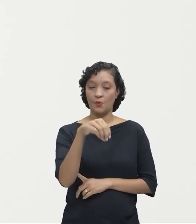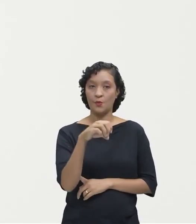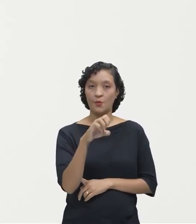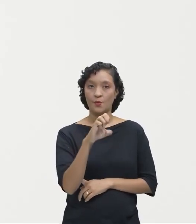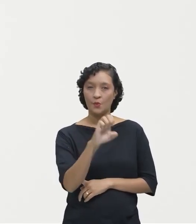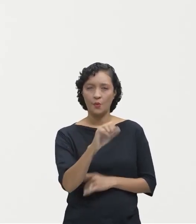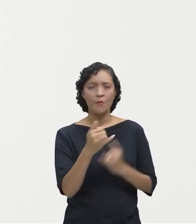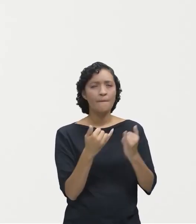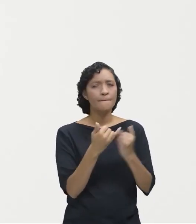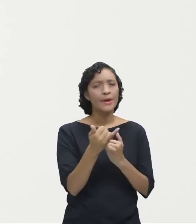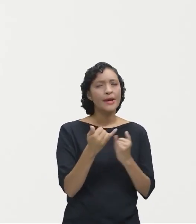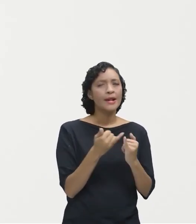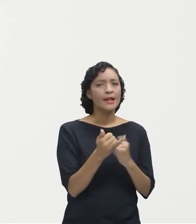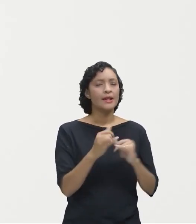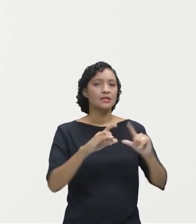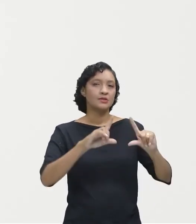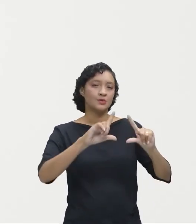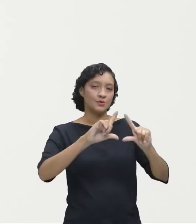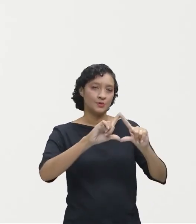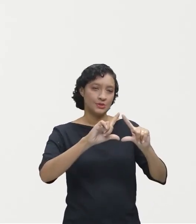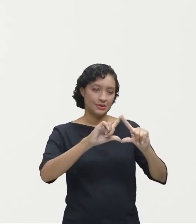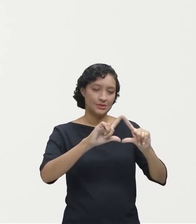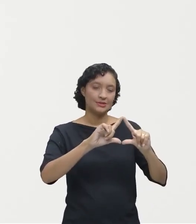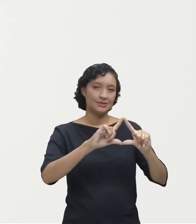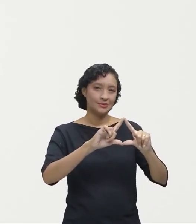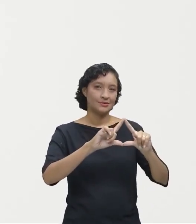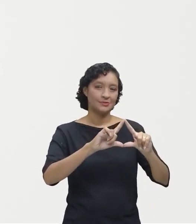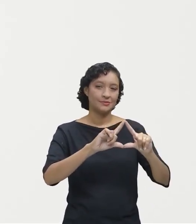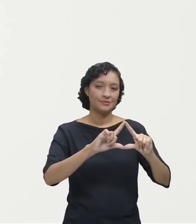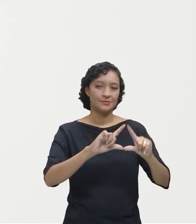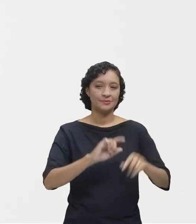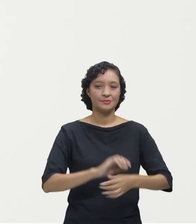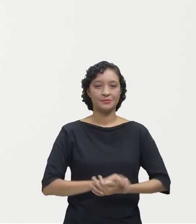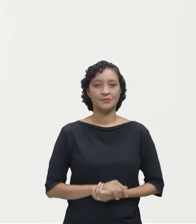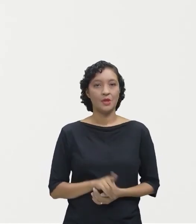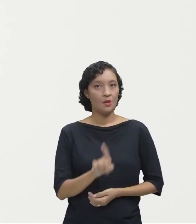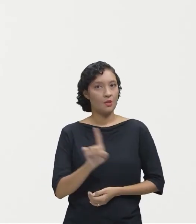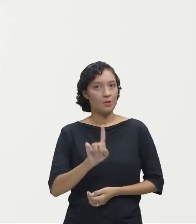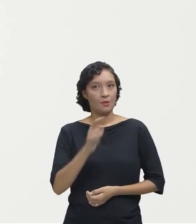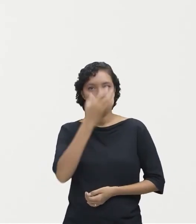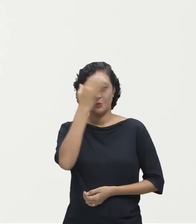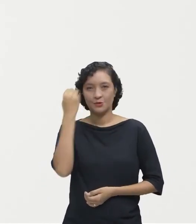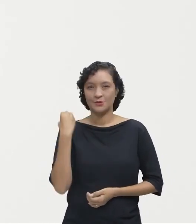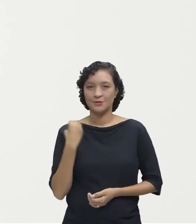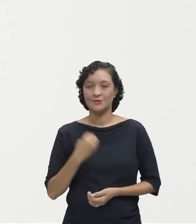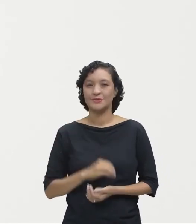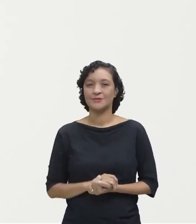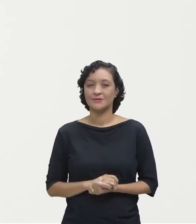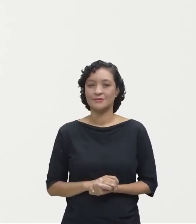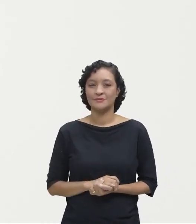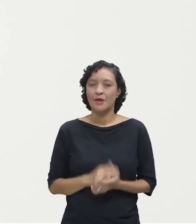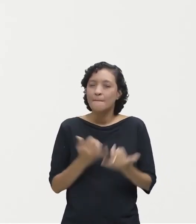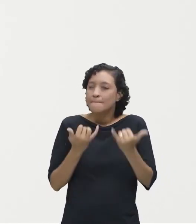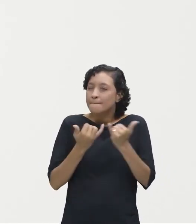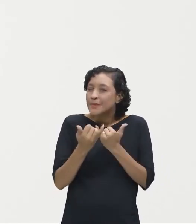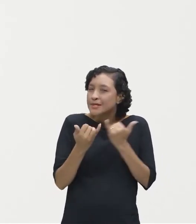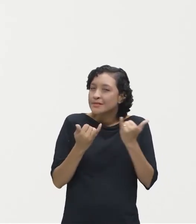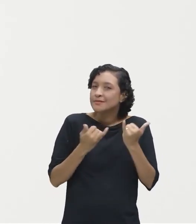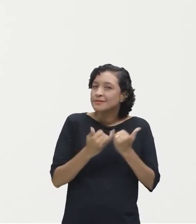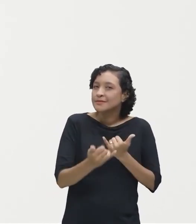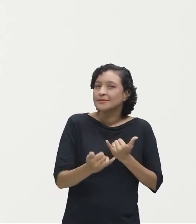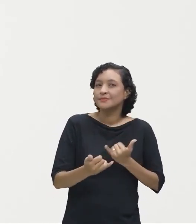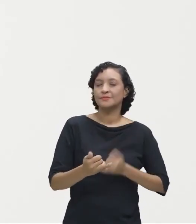parecida com o quê? Com triângulo, não esqueçam. São